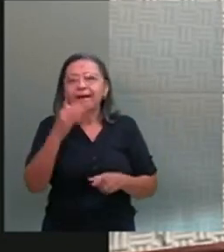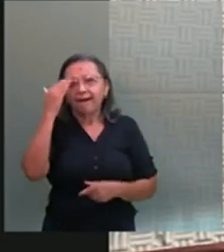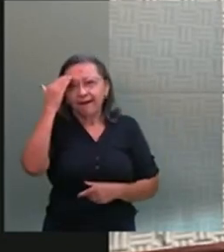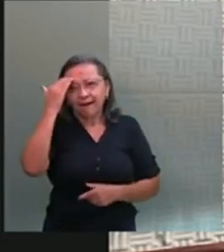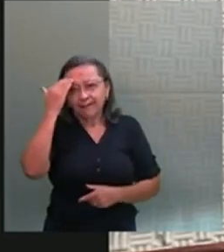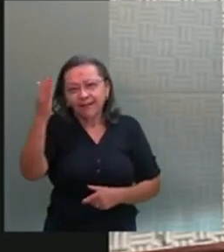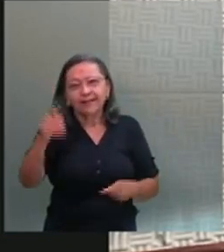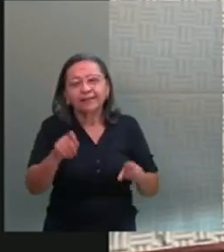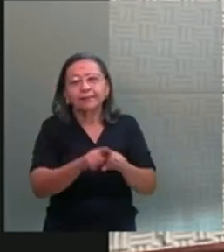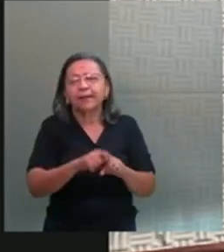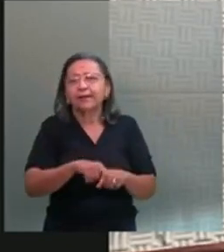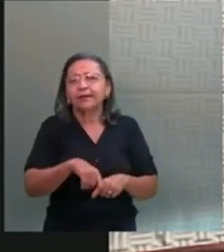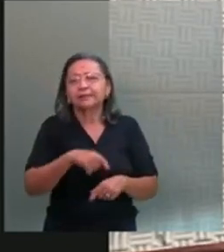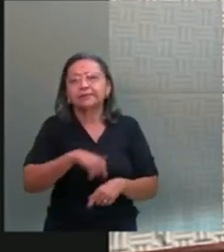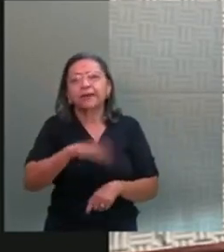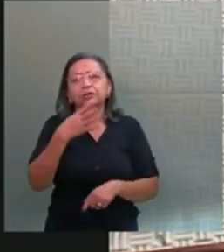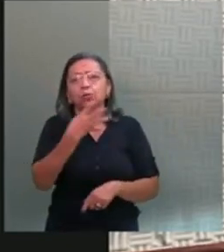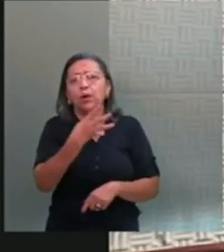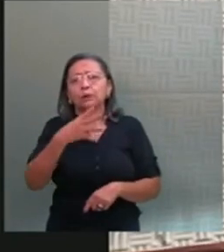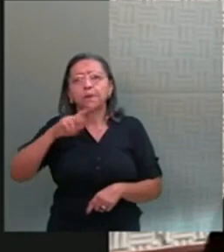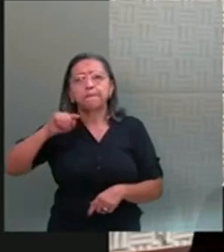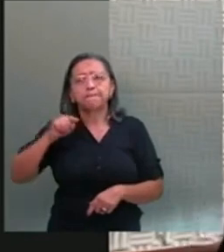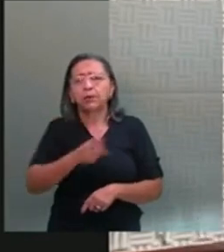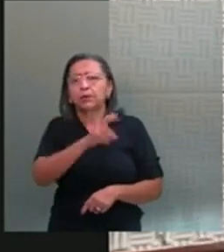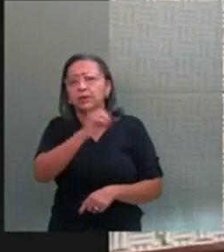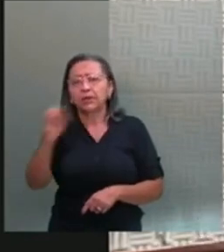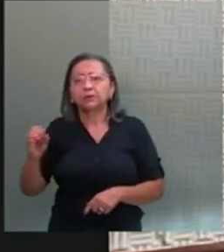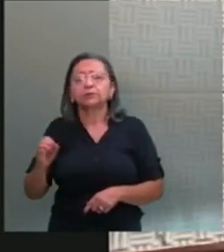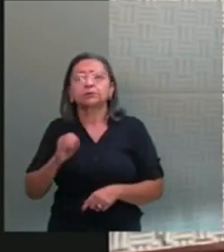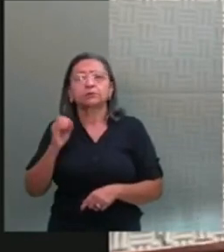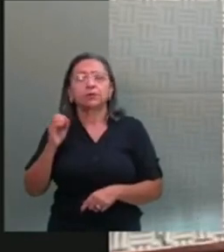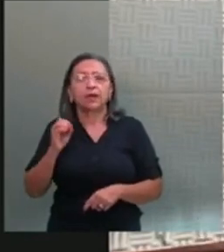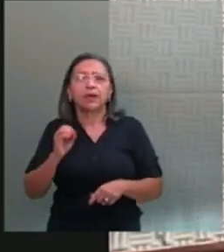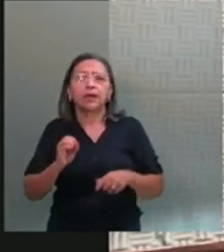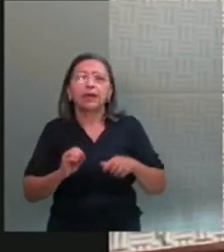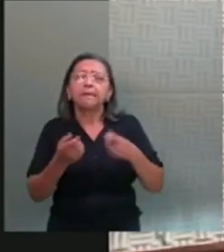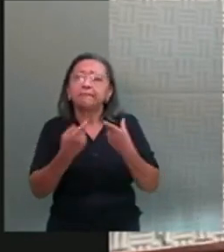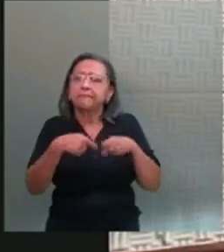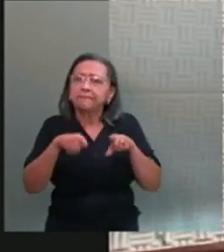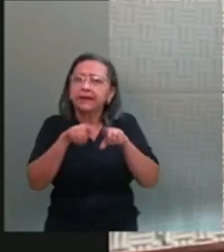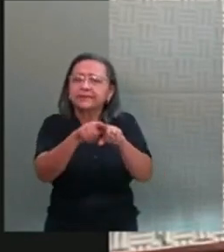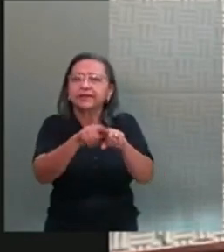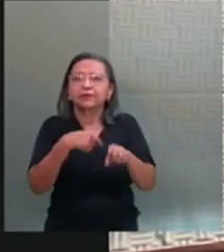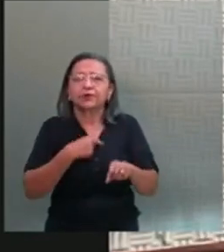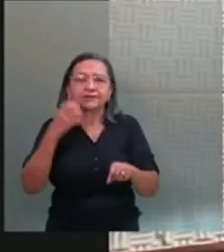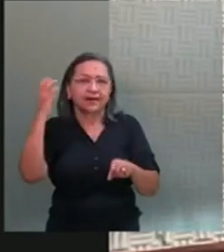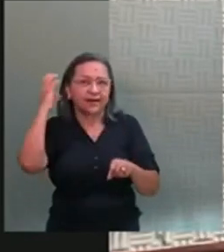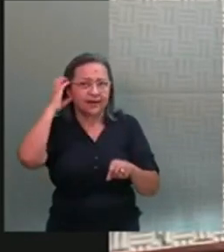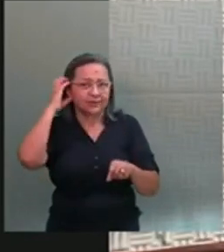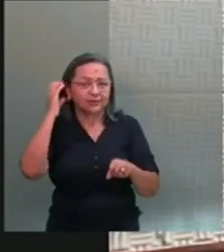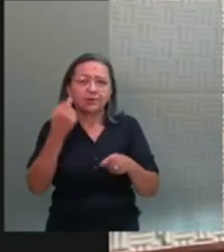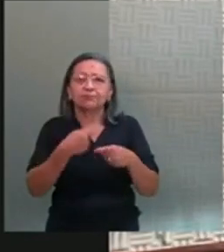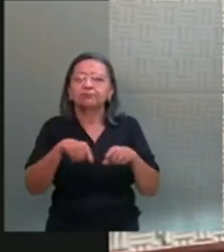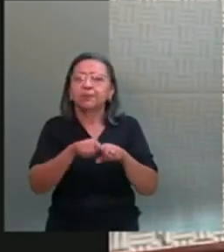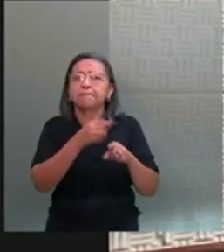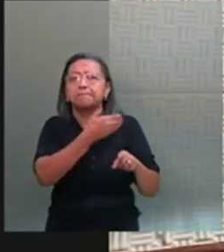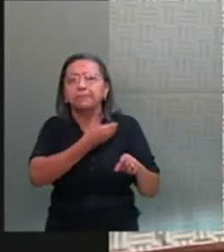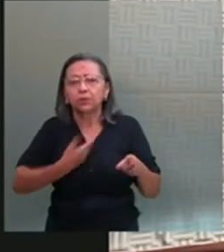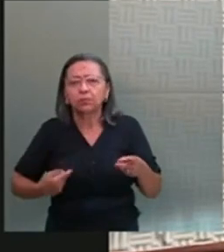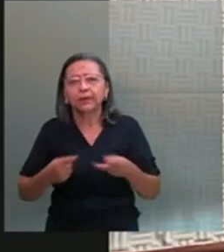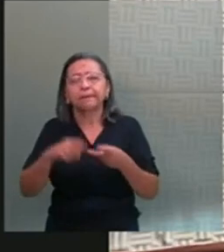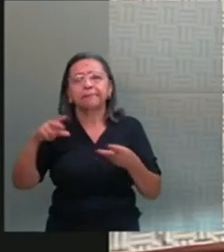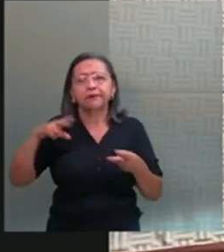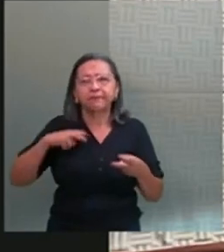também as mais de 4.500 emissoras parceiras de nossa radioagência. São emissoras públicas,